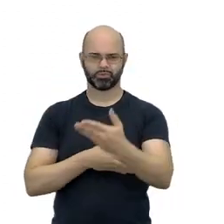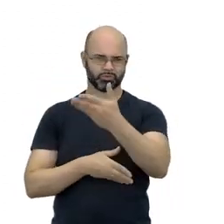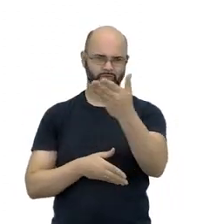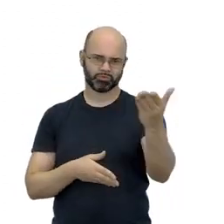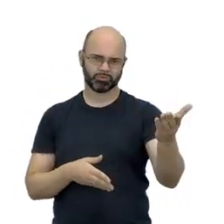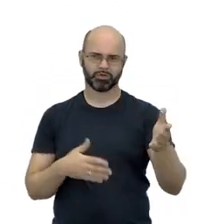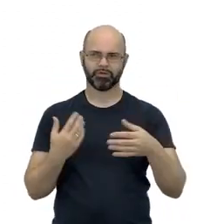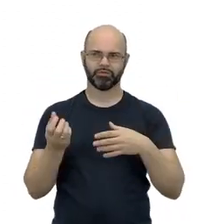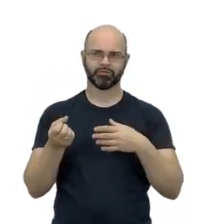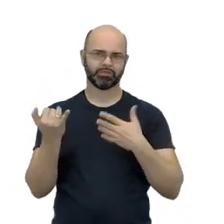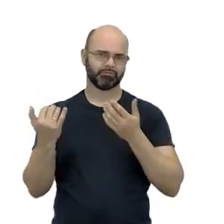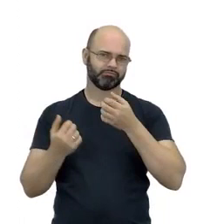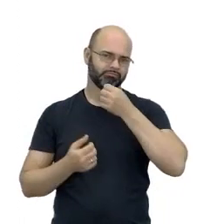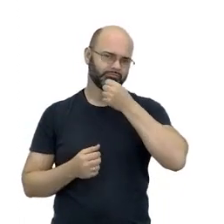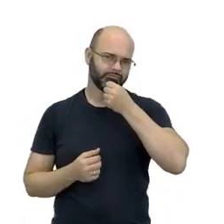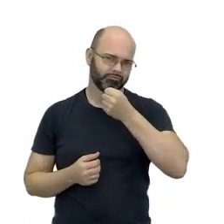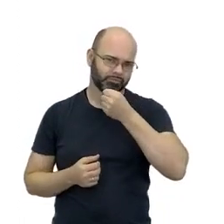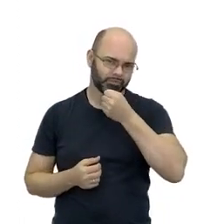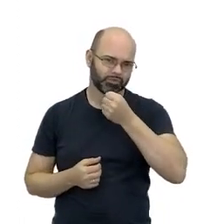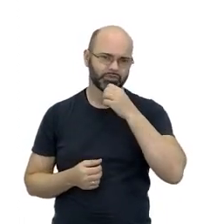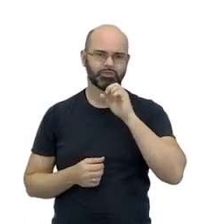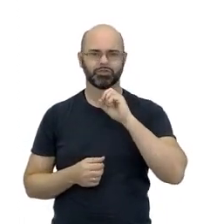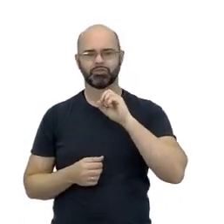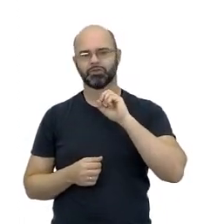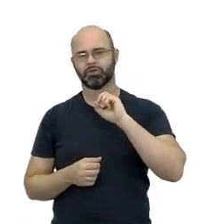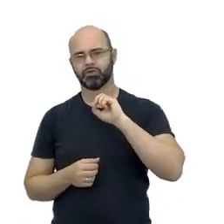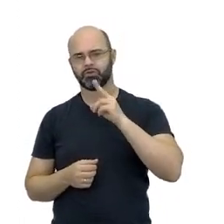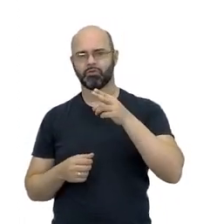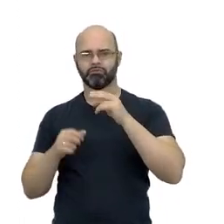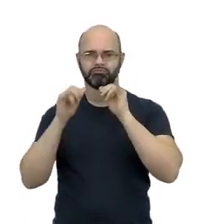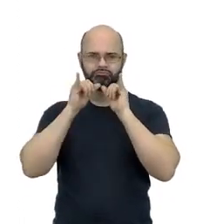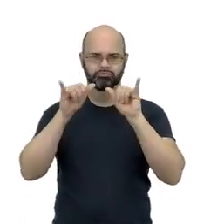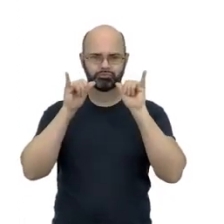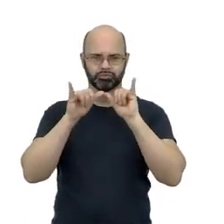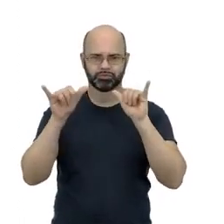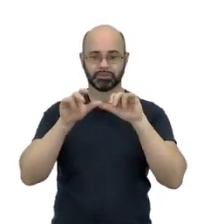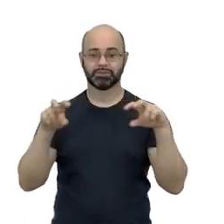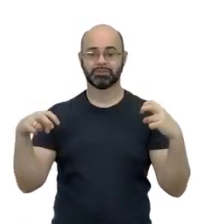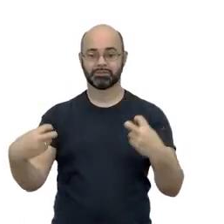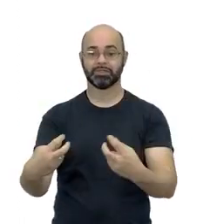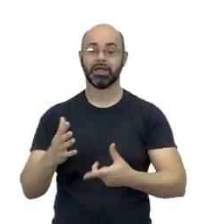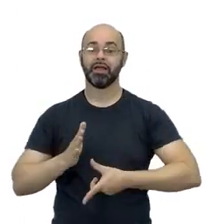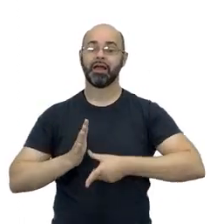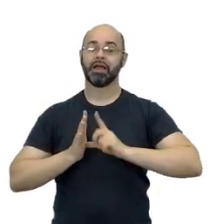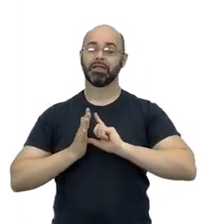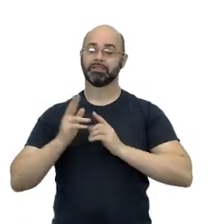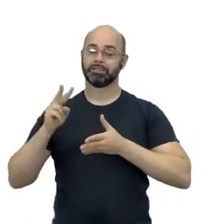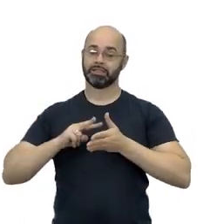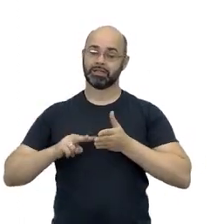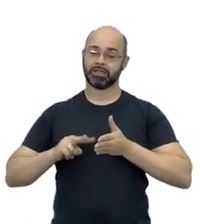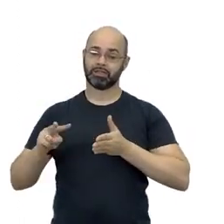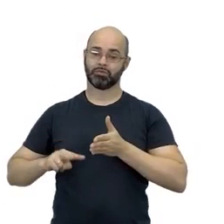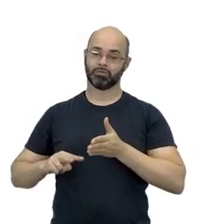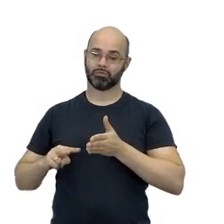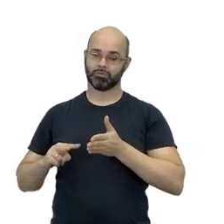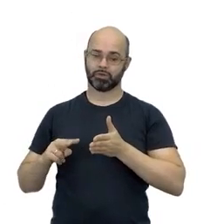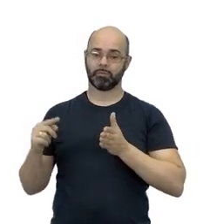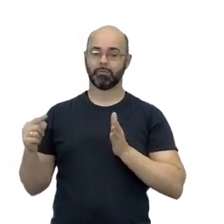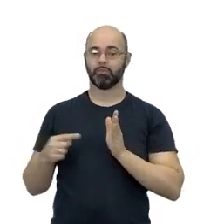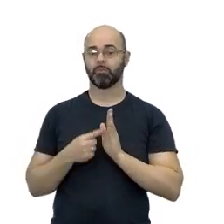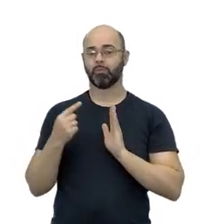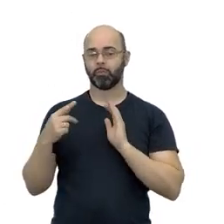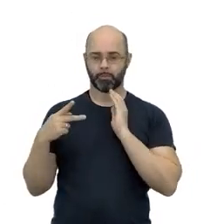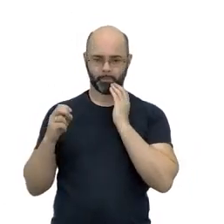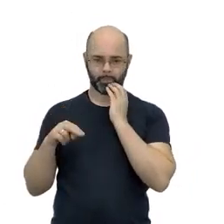uma reportagem antes da roda é super bem-vinda, tá? Uma outra modalidade leitora